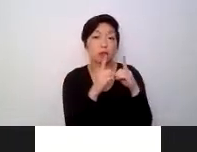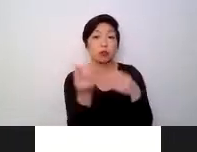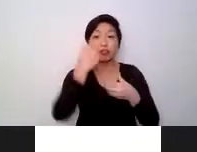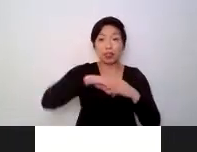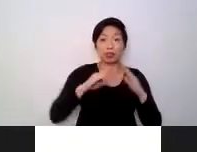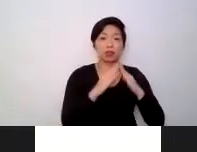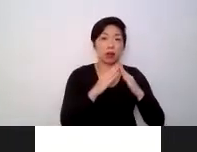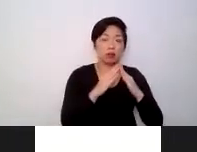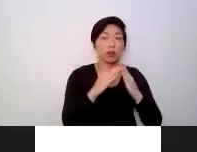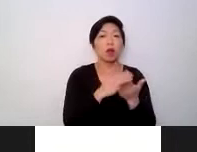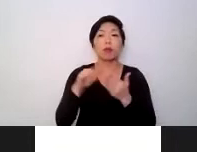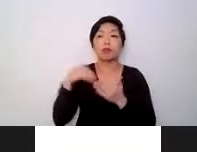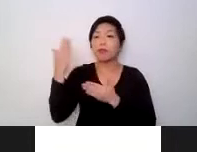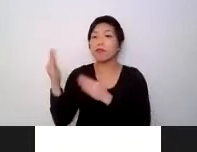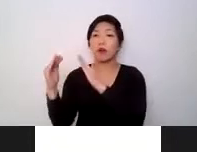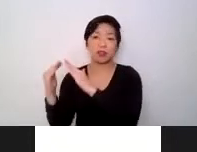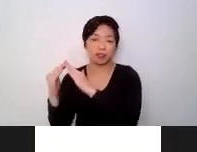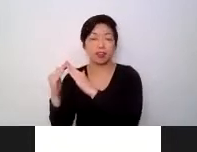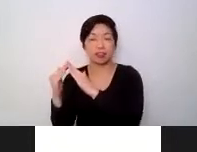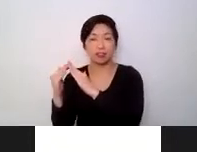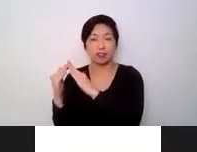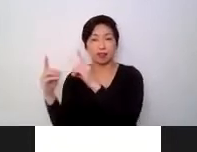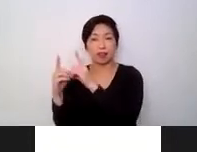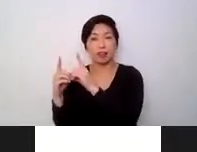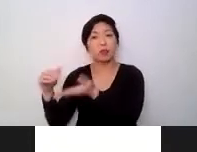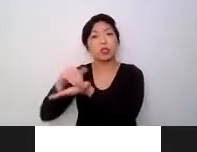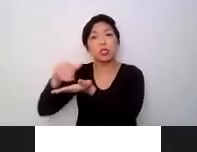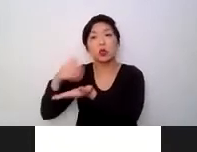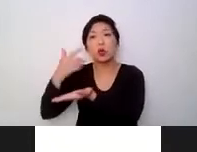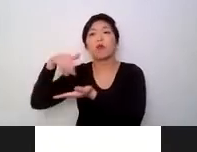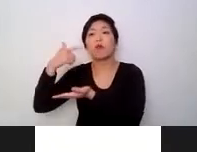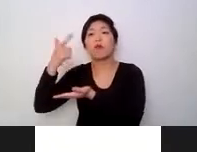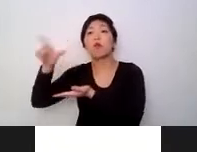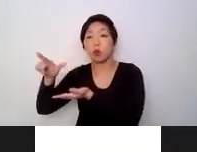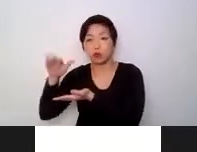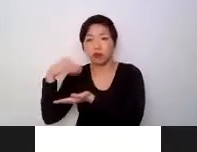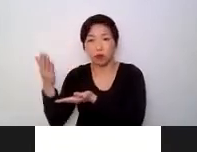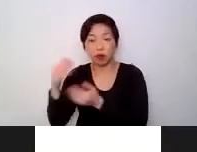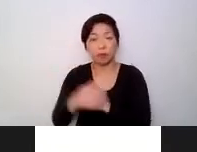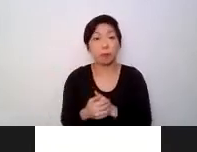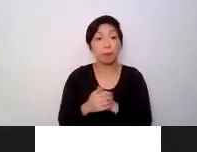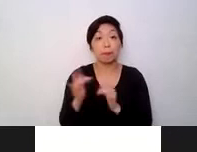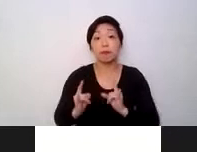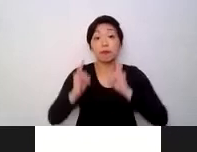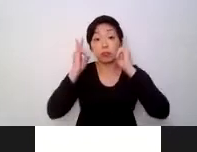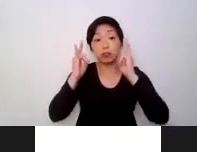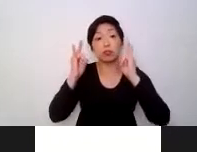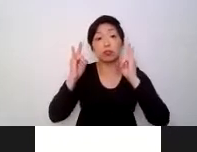fora de casa, né, e todas essas outras ocupações. O edifício estéreo é um desses edifícios